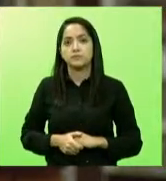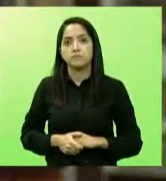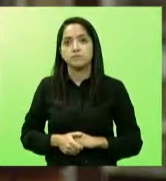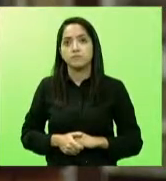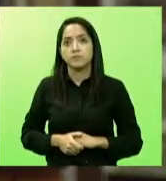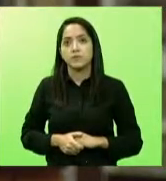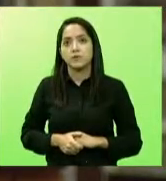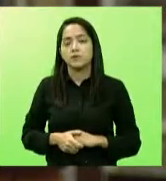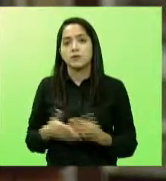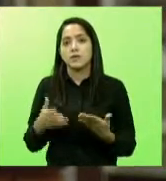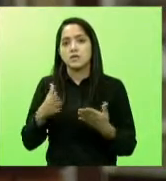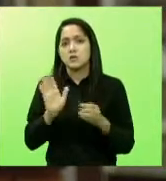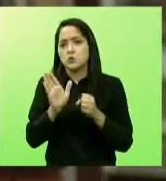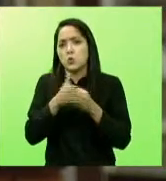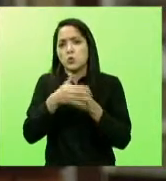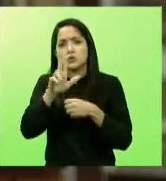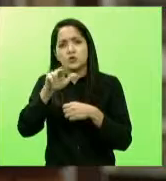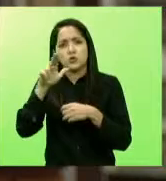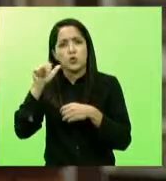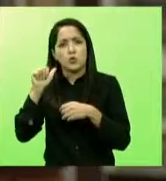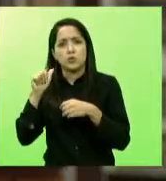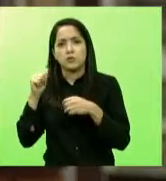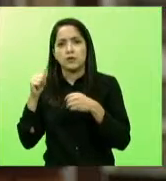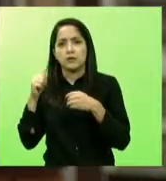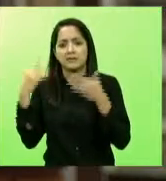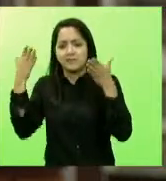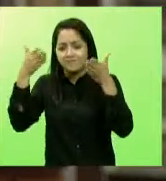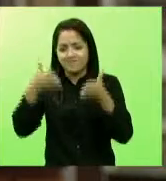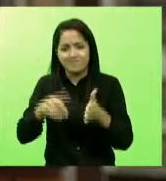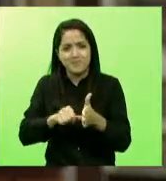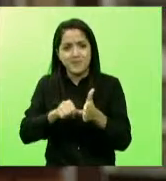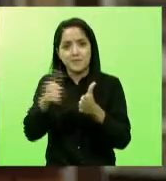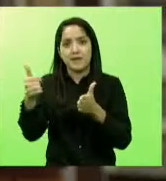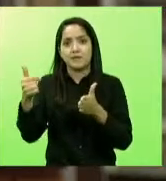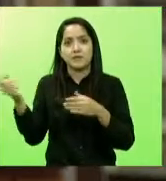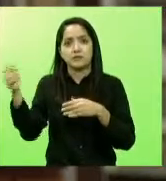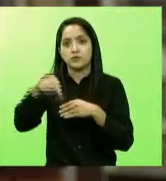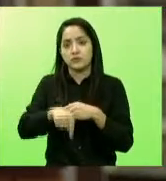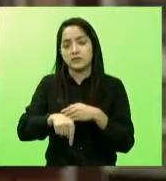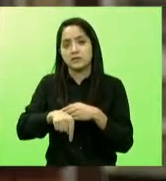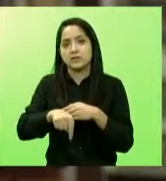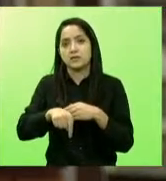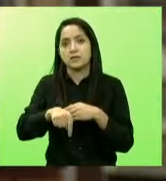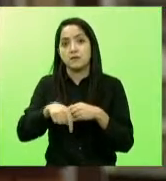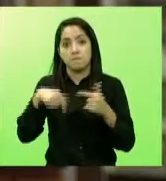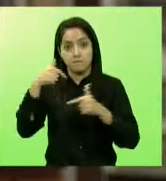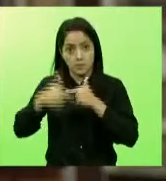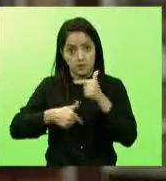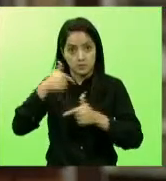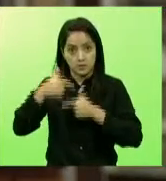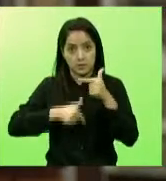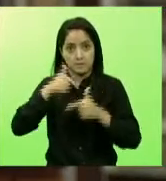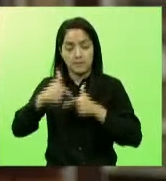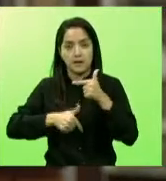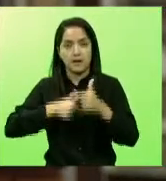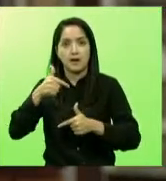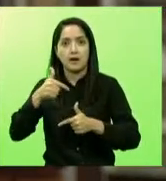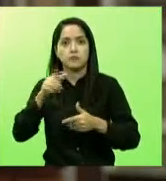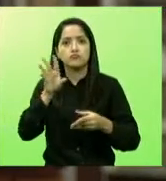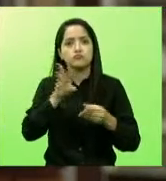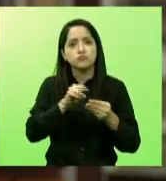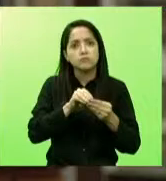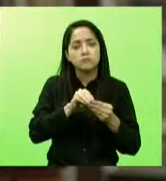Eu nunca escondi de ninguém, desde quando coloquei o meu pé aqui nessa casa pela primeira vez, que o meu trabalho aqui se